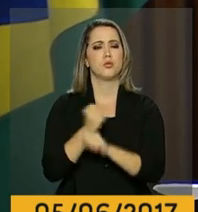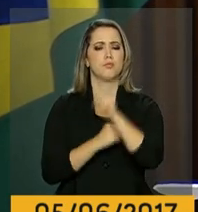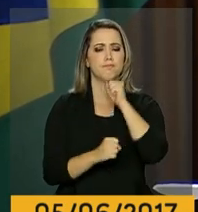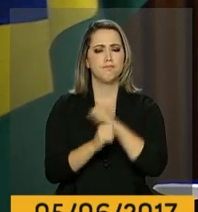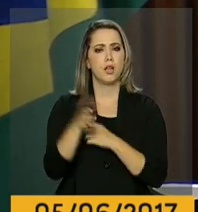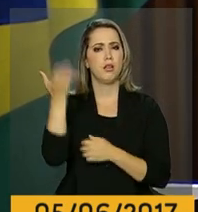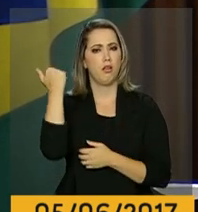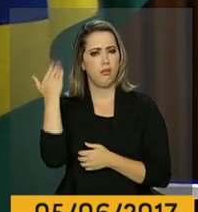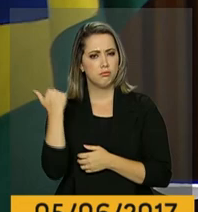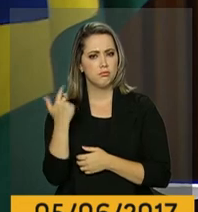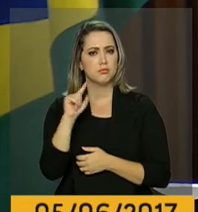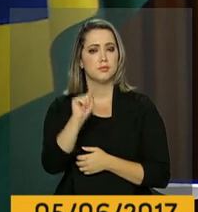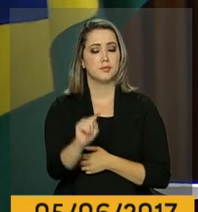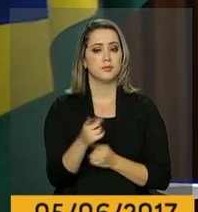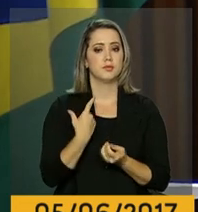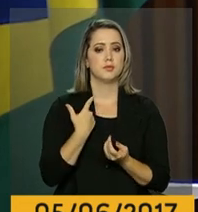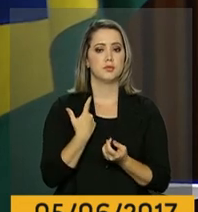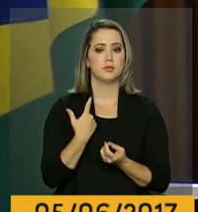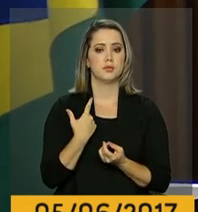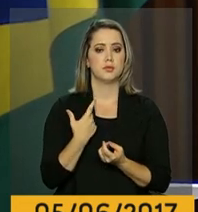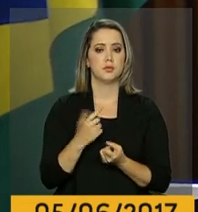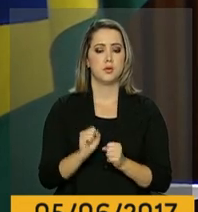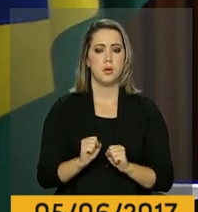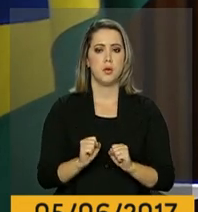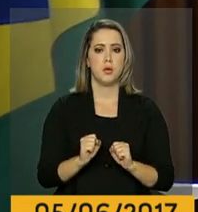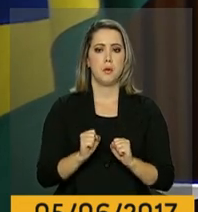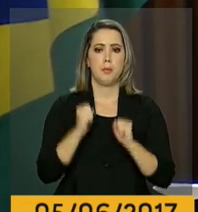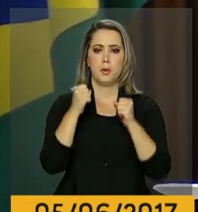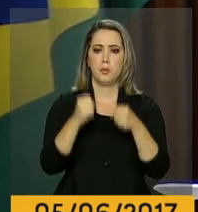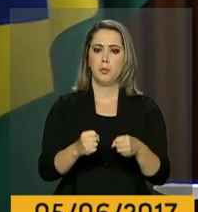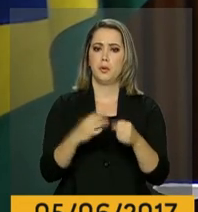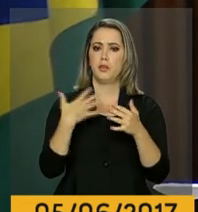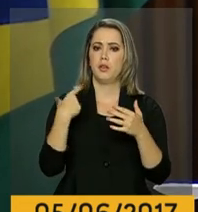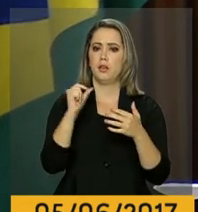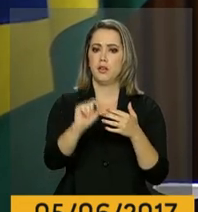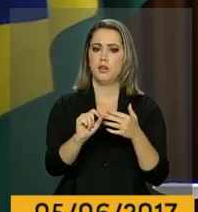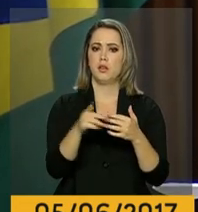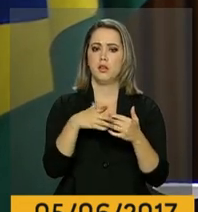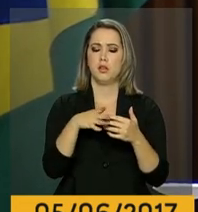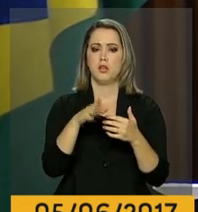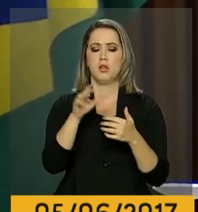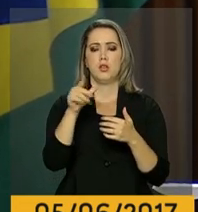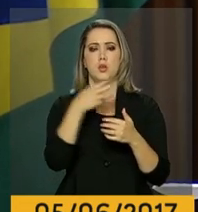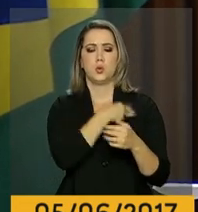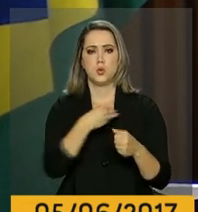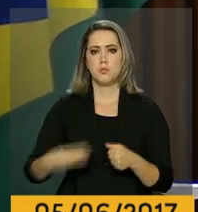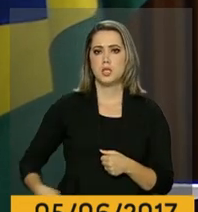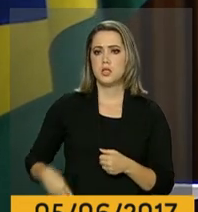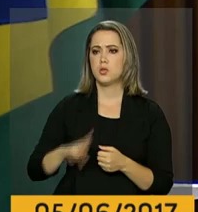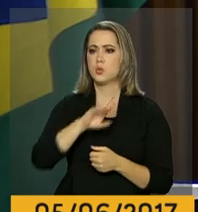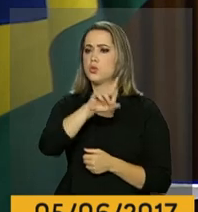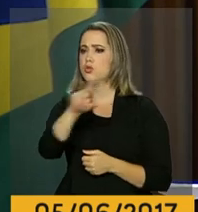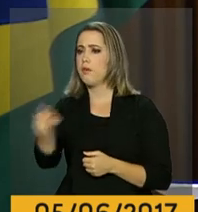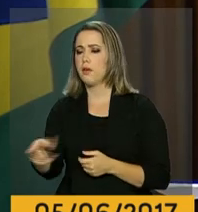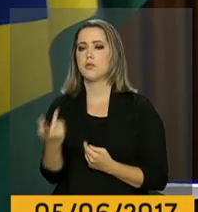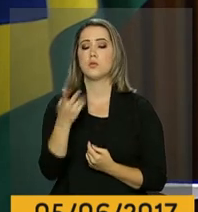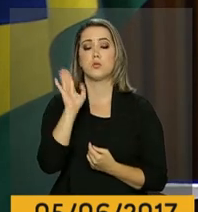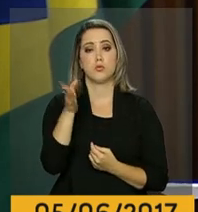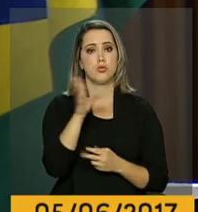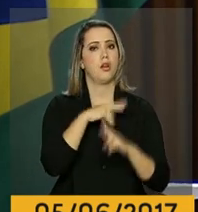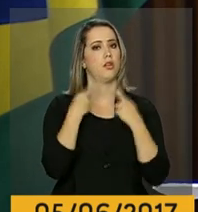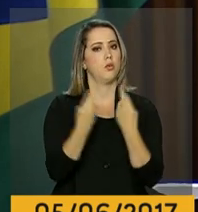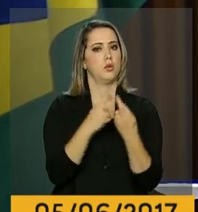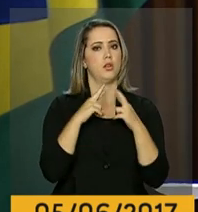passado fosse sob o império do Alexandre Moraes e ao depois do serrá e agora Dr 4 Jardim tem feito